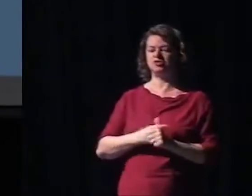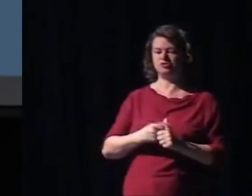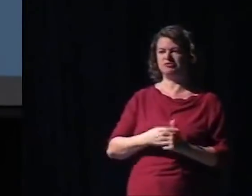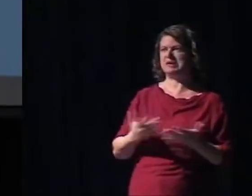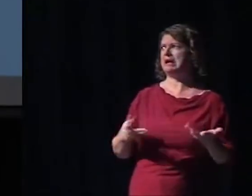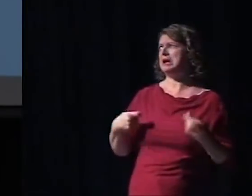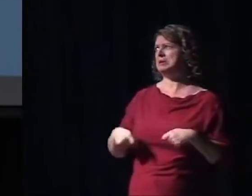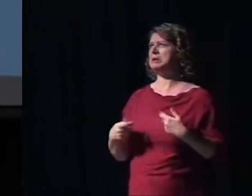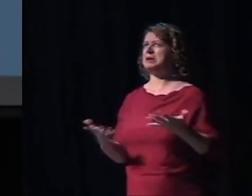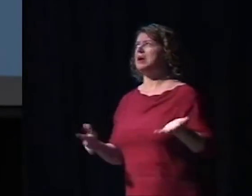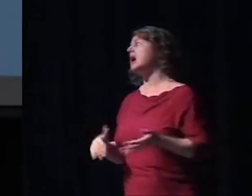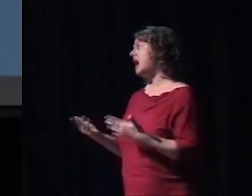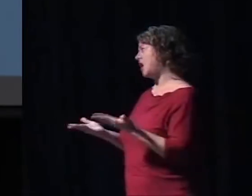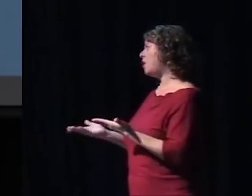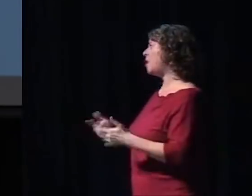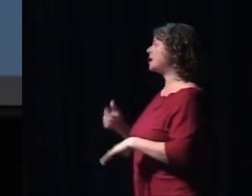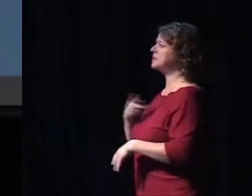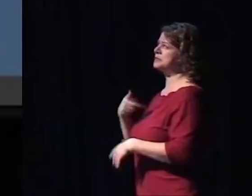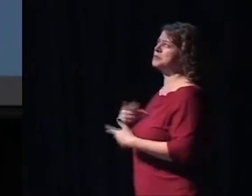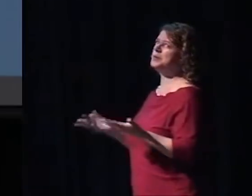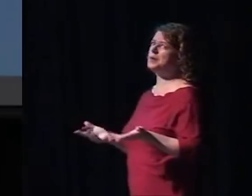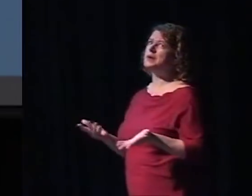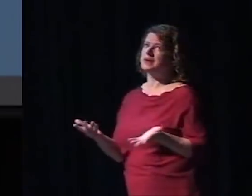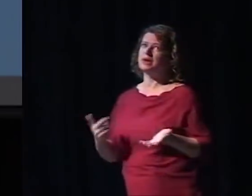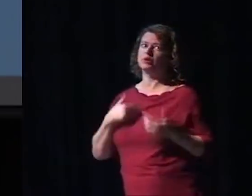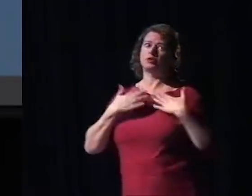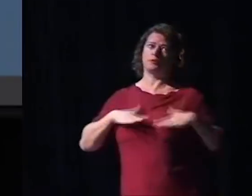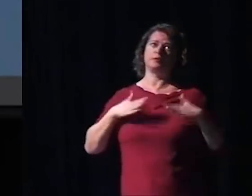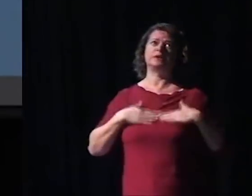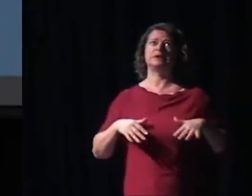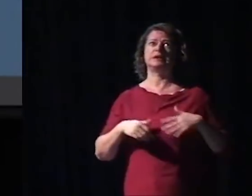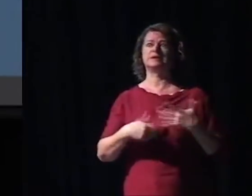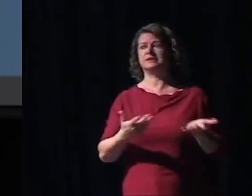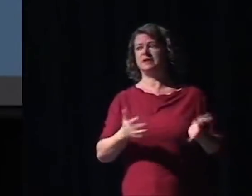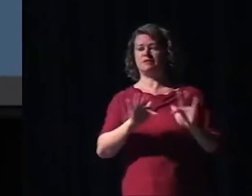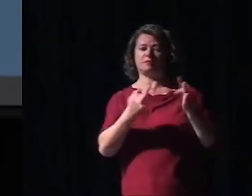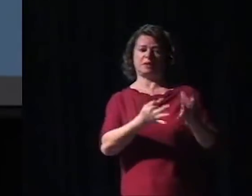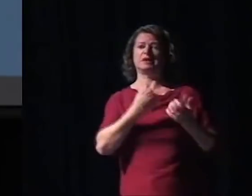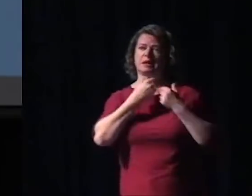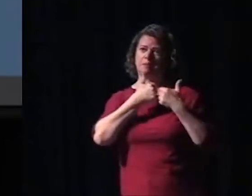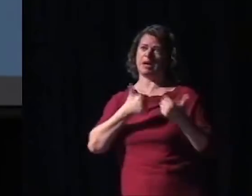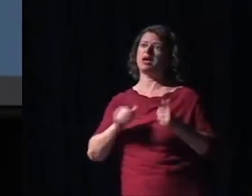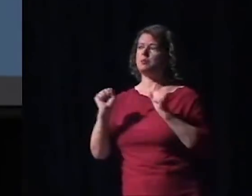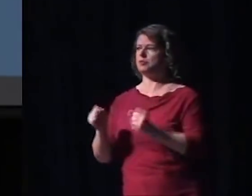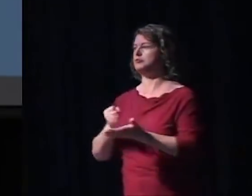Não, pelo menos agora, pastor, eu estou tranquilo, eu posso ajudar as pessoas. Ei,